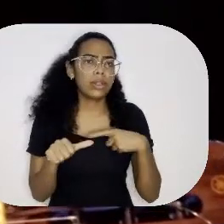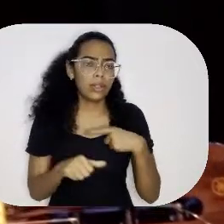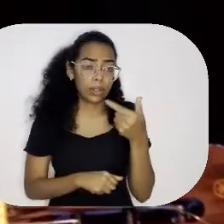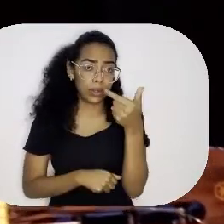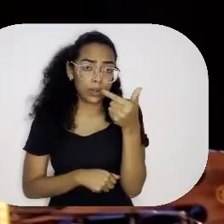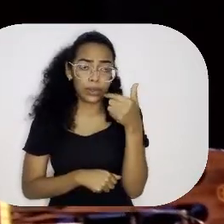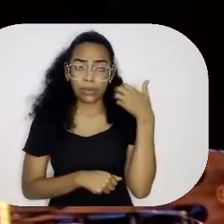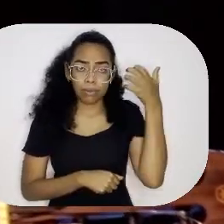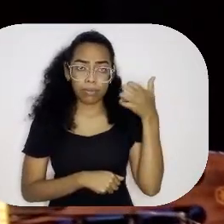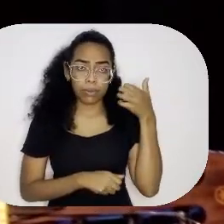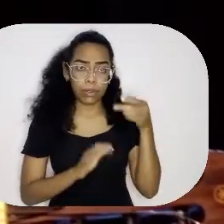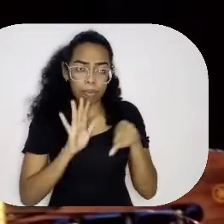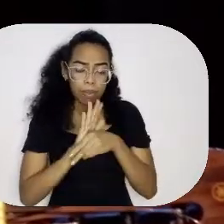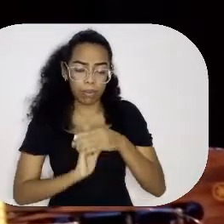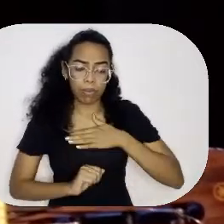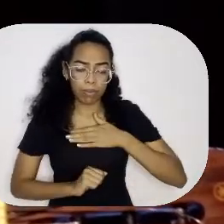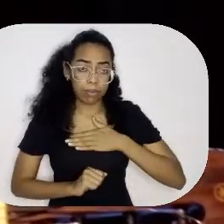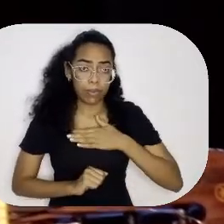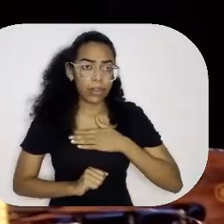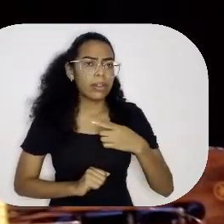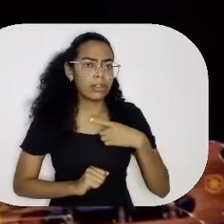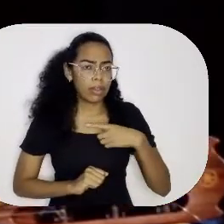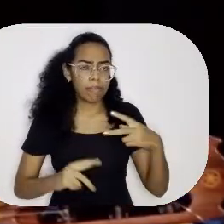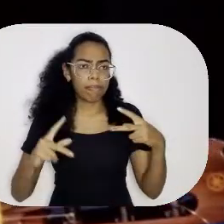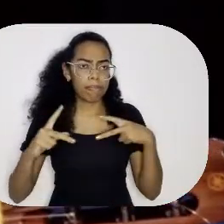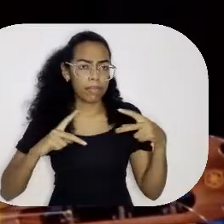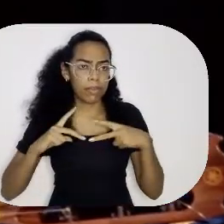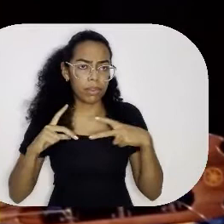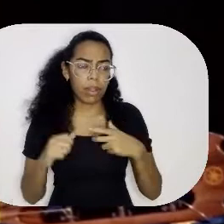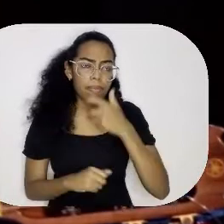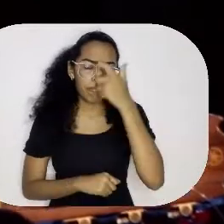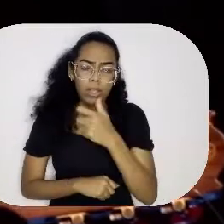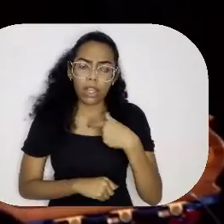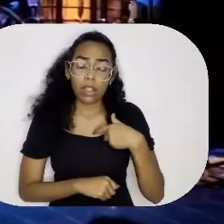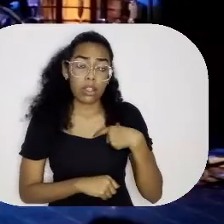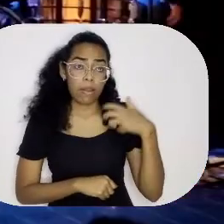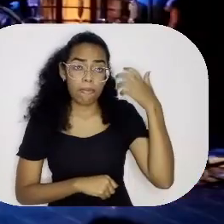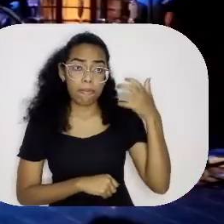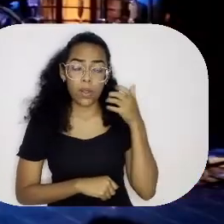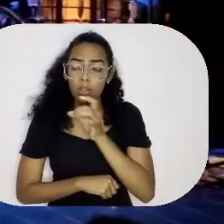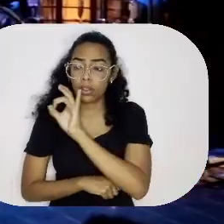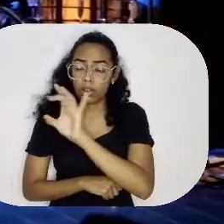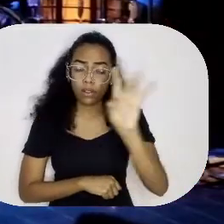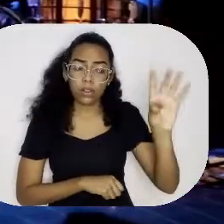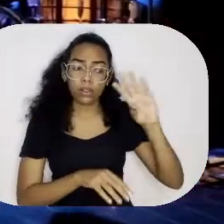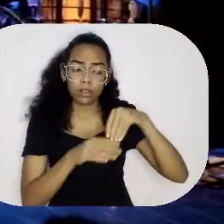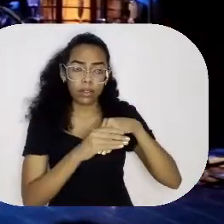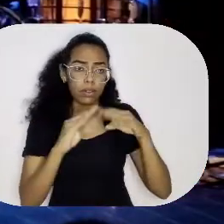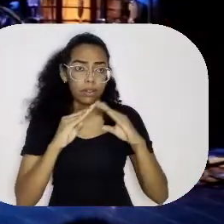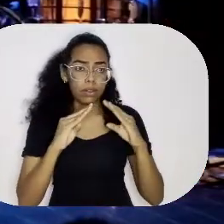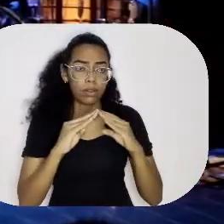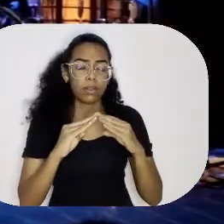12 canções de minha autoria, e ele foi feito de forma muito particular, muito peculiar, gravado, os músicos gravaram em suas